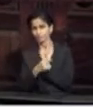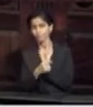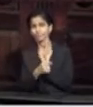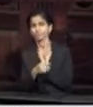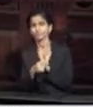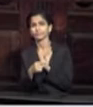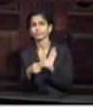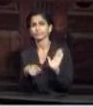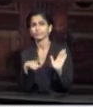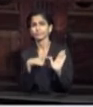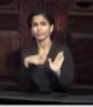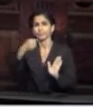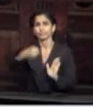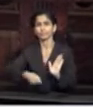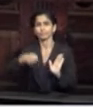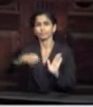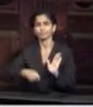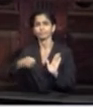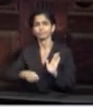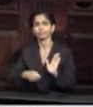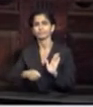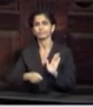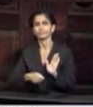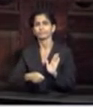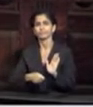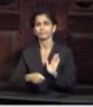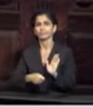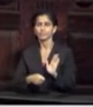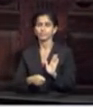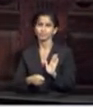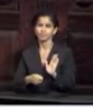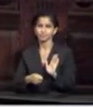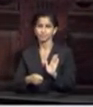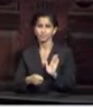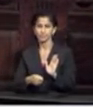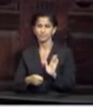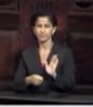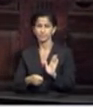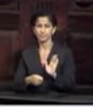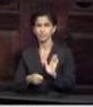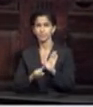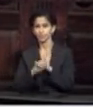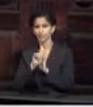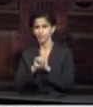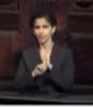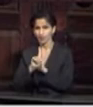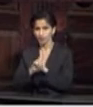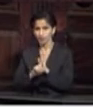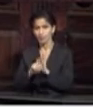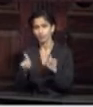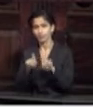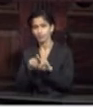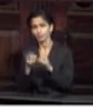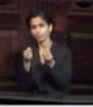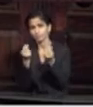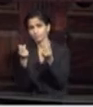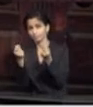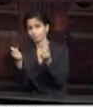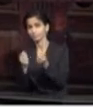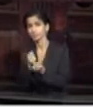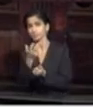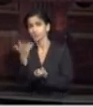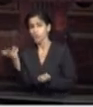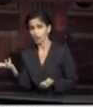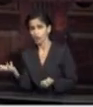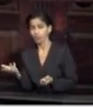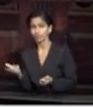há uma imposição de que, inclusive, quem avalizará e avaliará os valores da